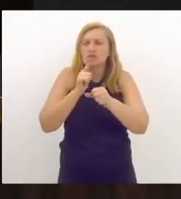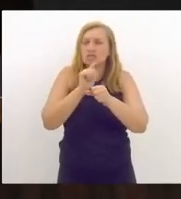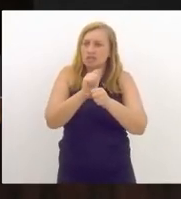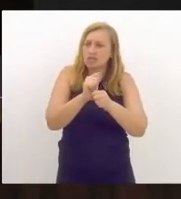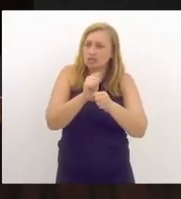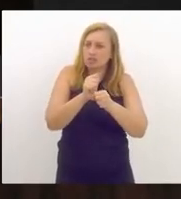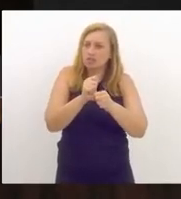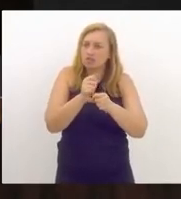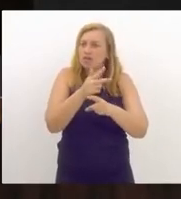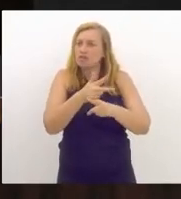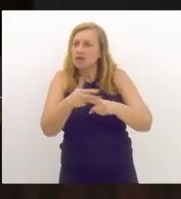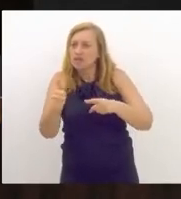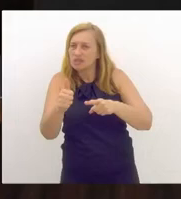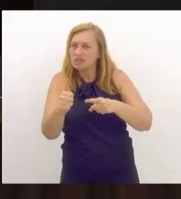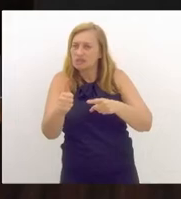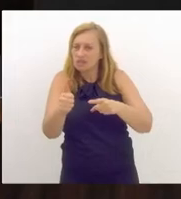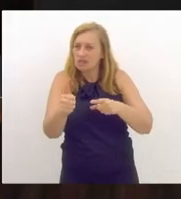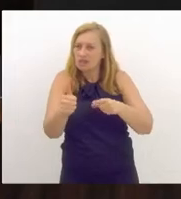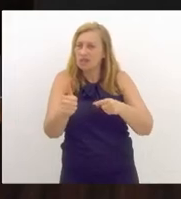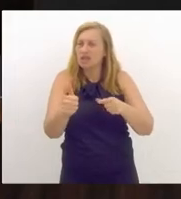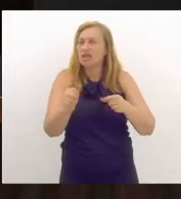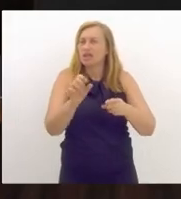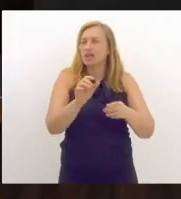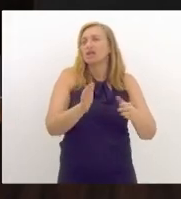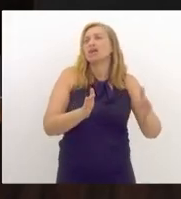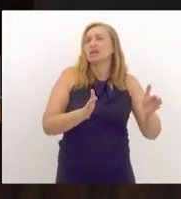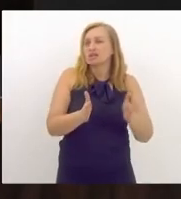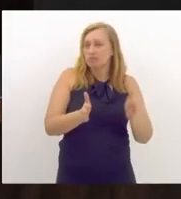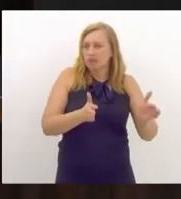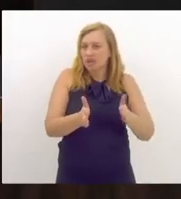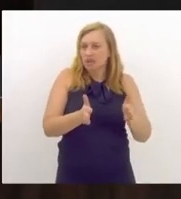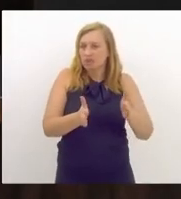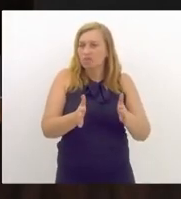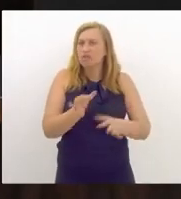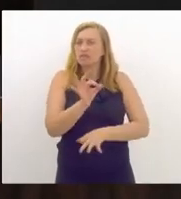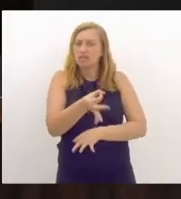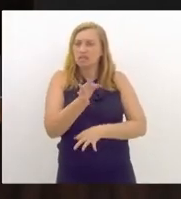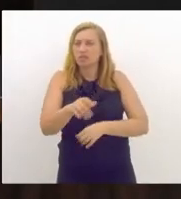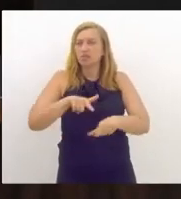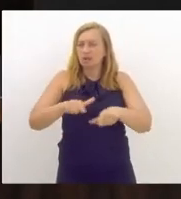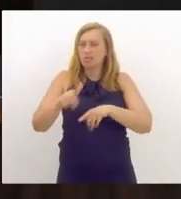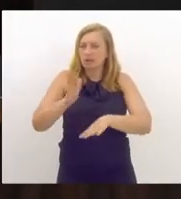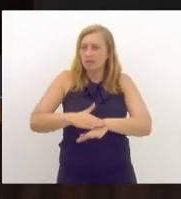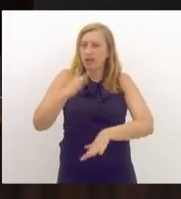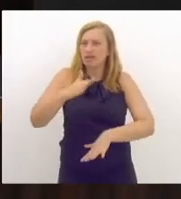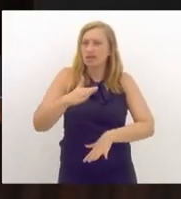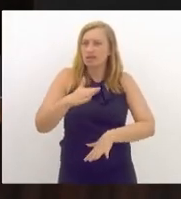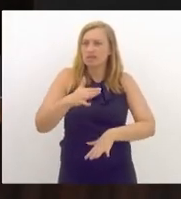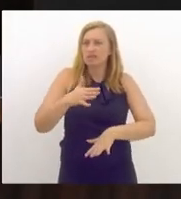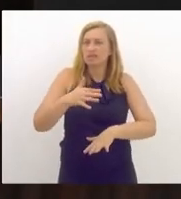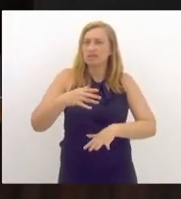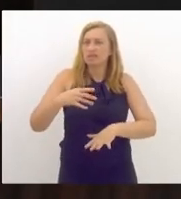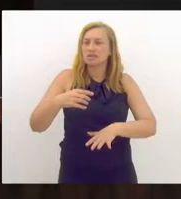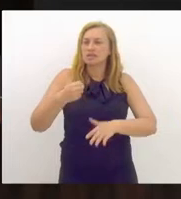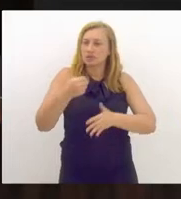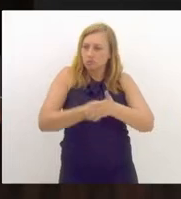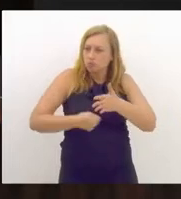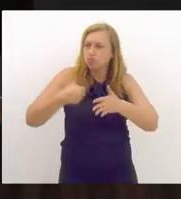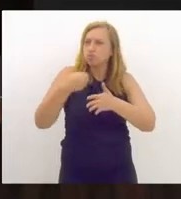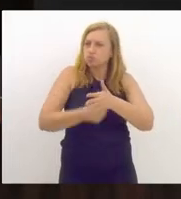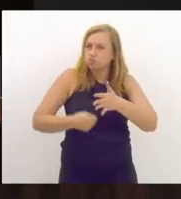certamente teremos um trabalho mais hesitoso ainda do nosso sistema único de saúde